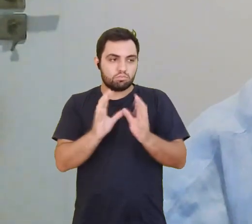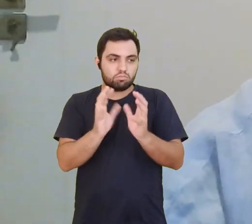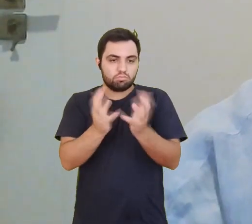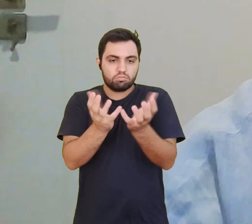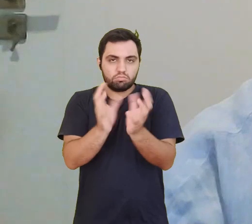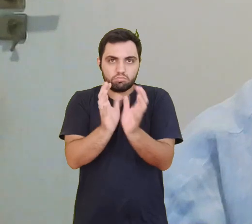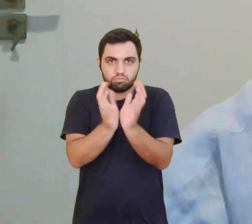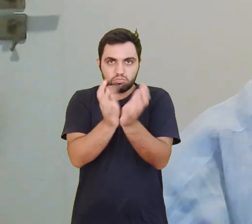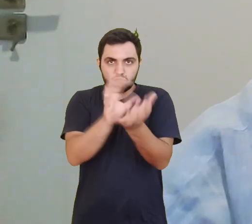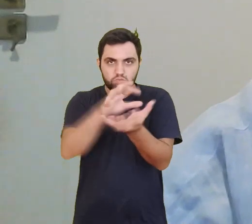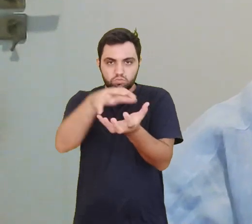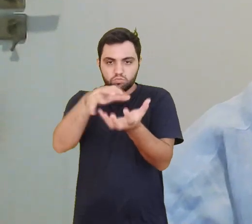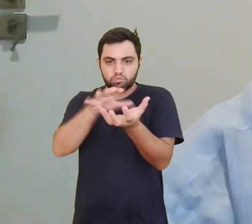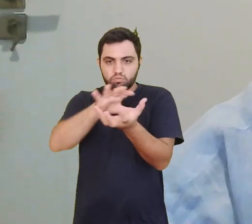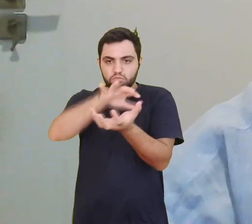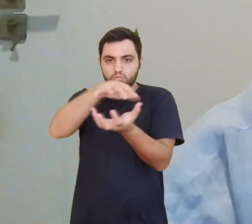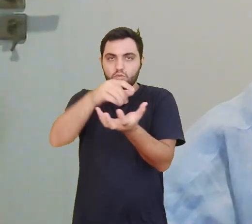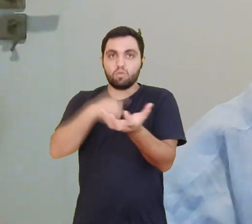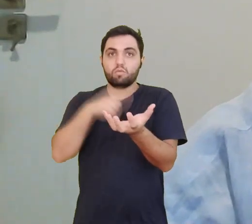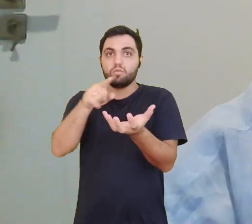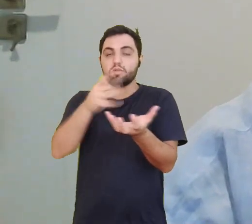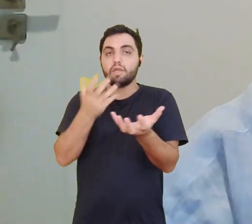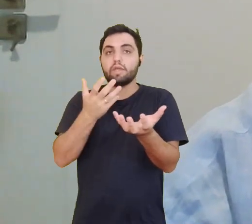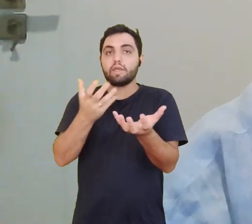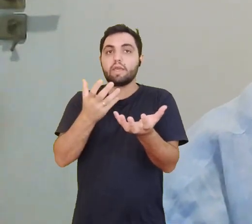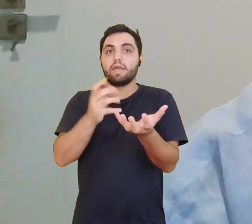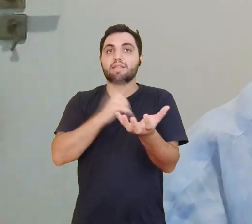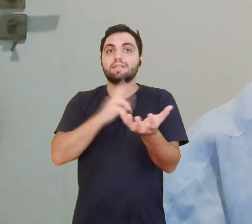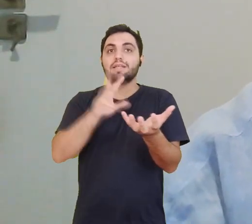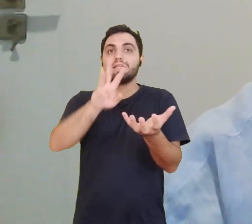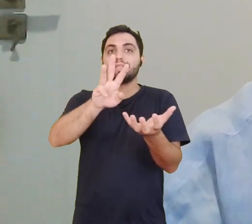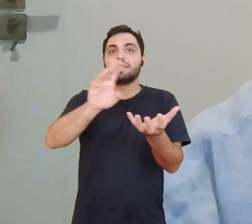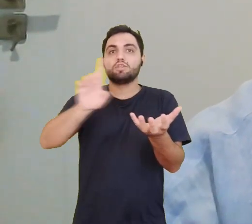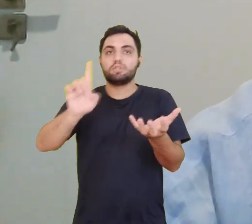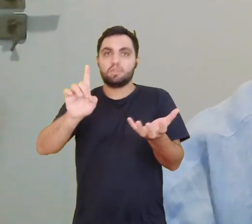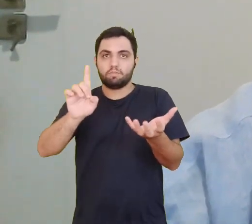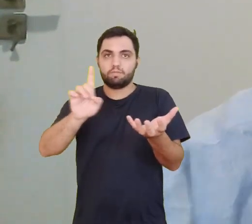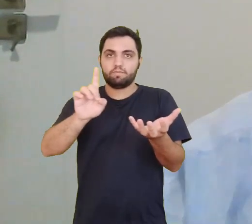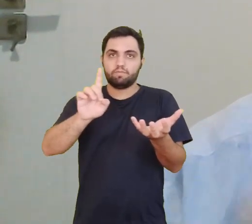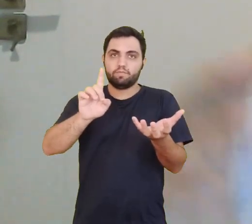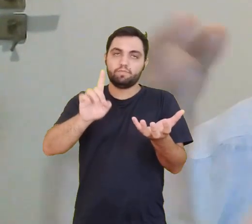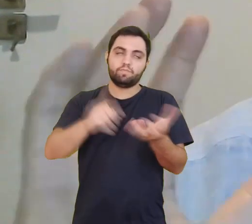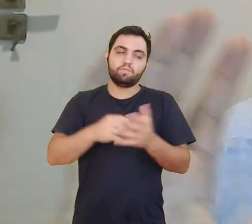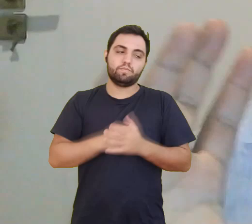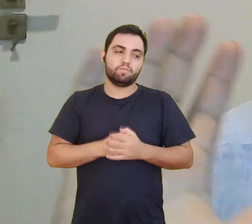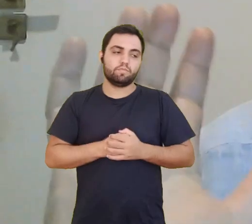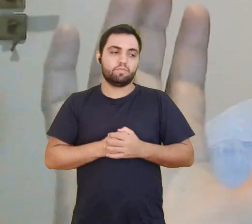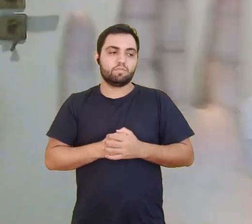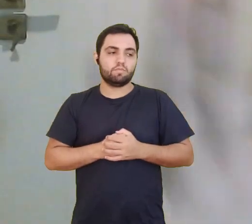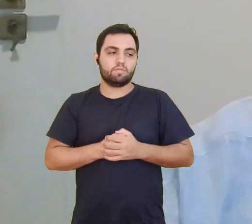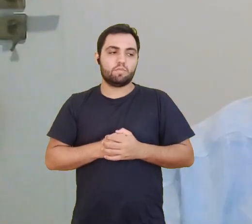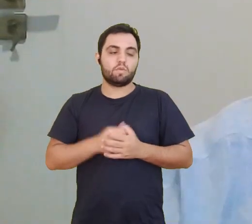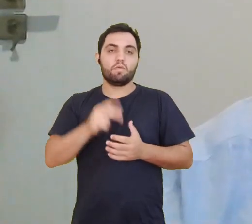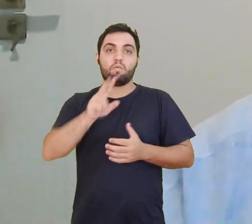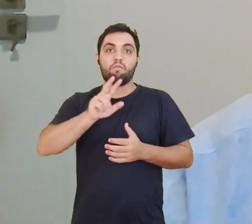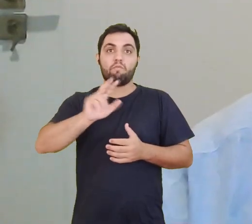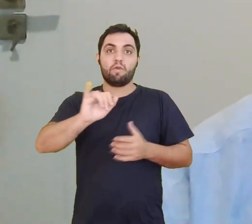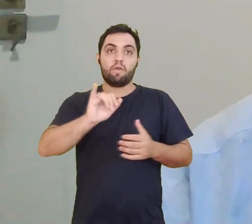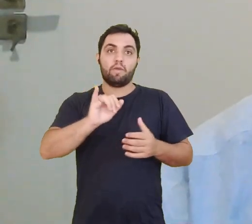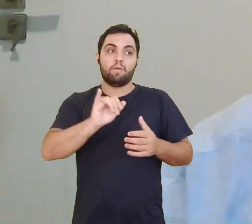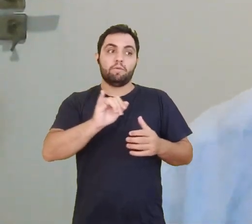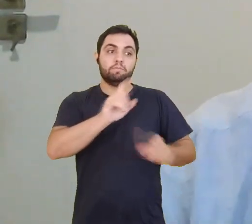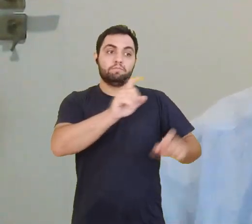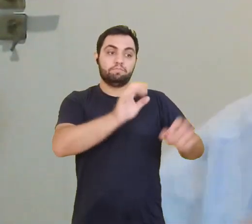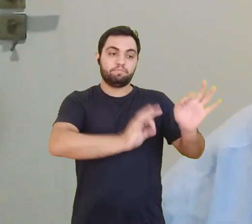quer produzir de forma tridimensional, né? Então ele vai ser jogado dentro